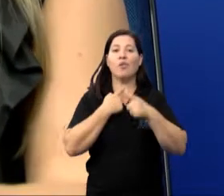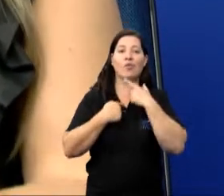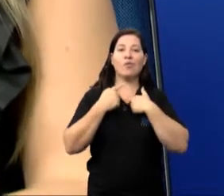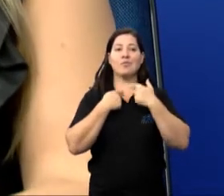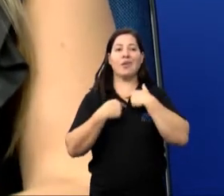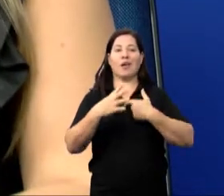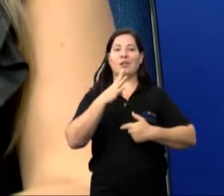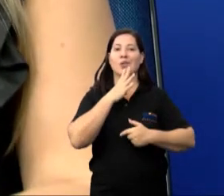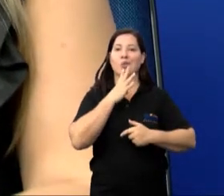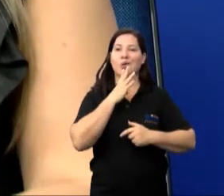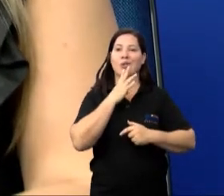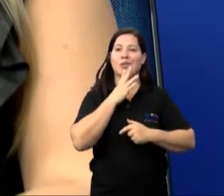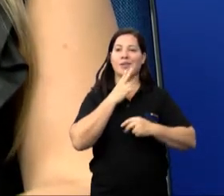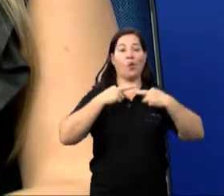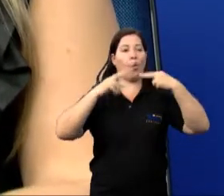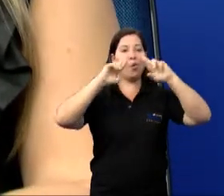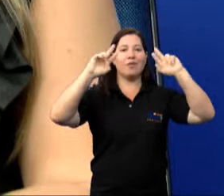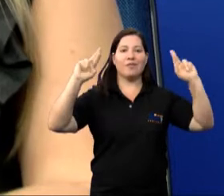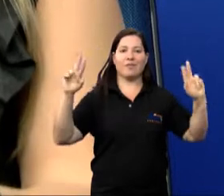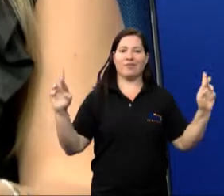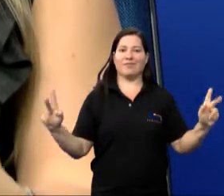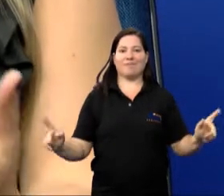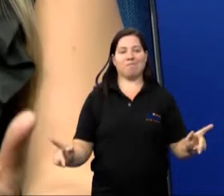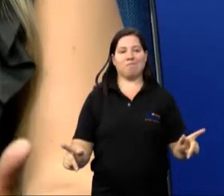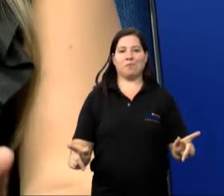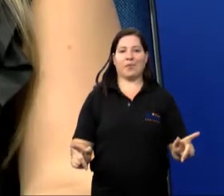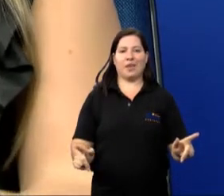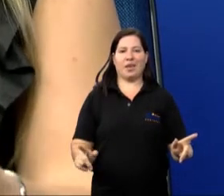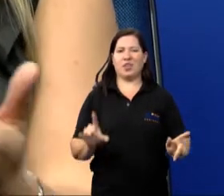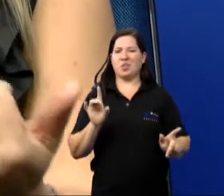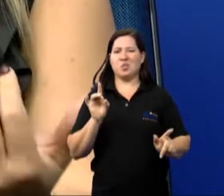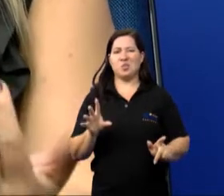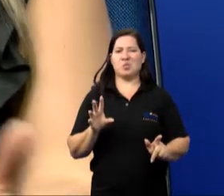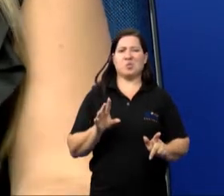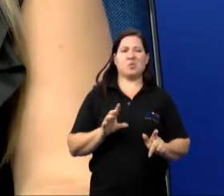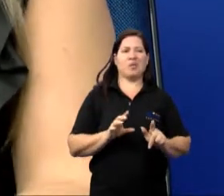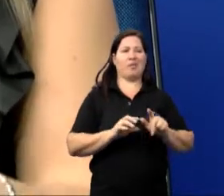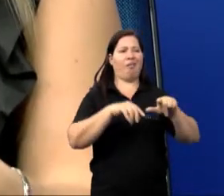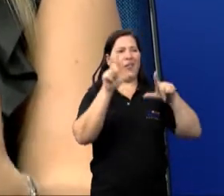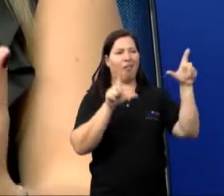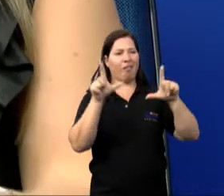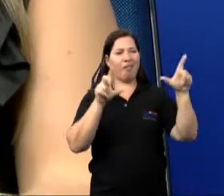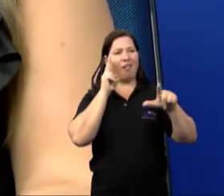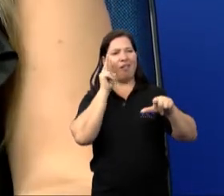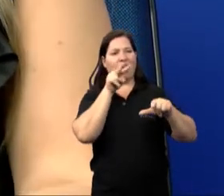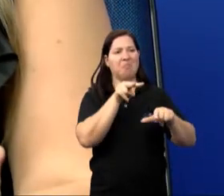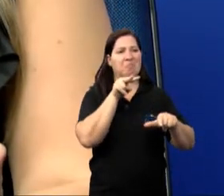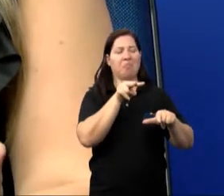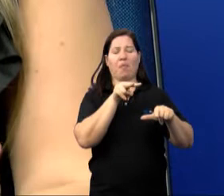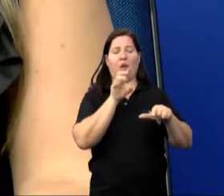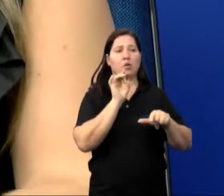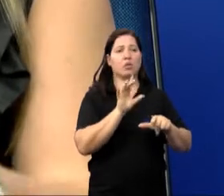crianças conheçam outras coisas interessantes, né? Que não fiquem só presos em desenhos, não fiquem só na televisão, e que tenham